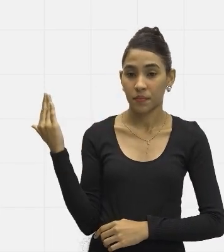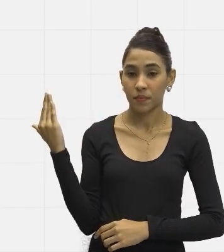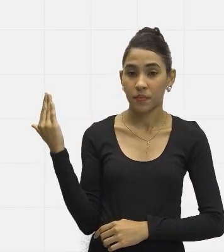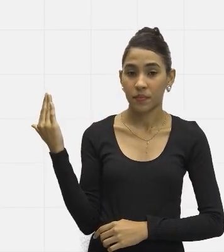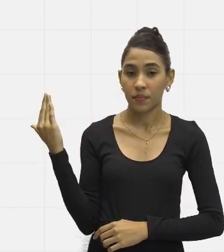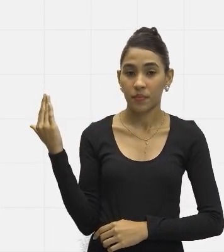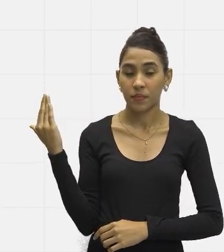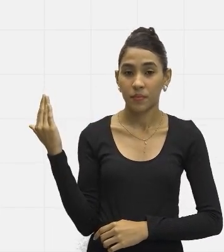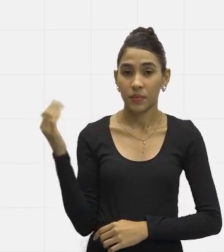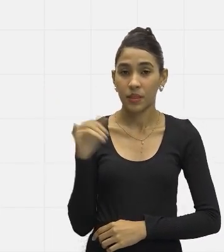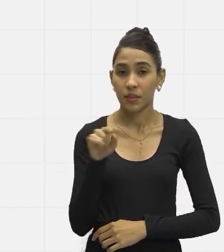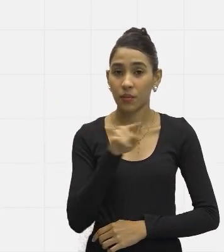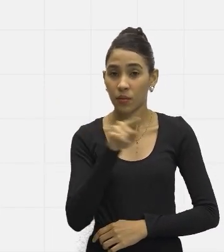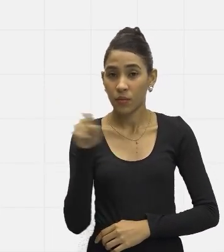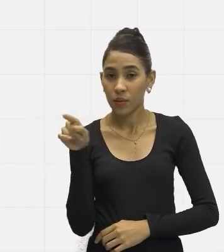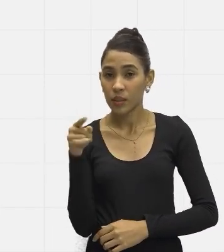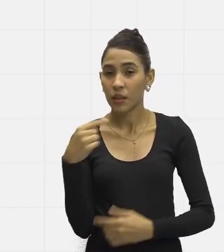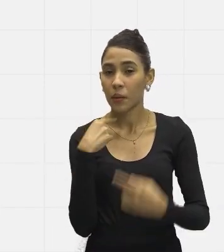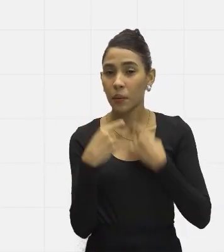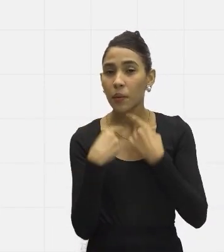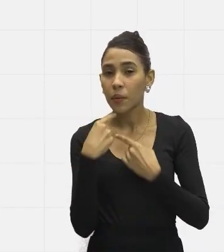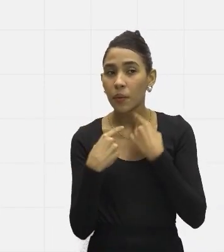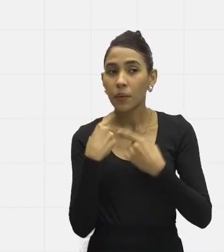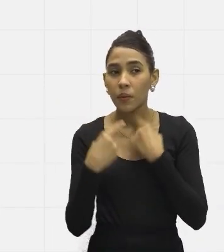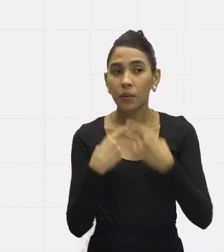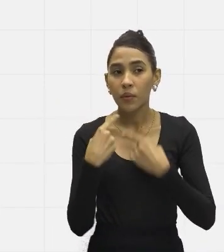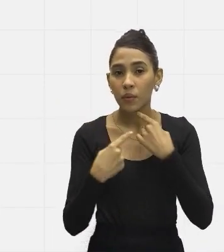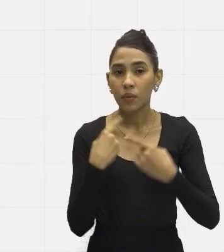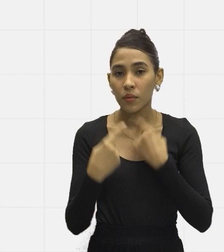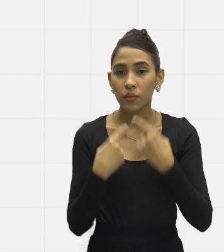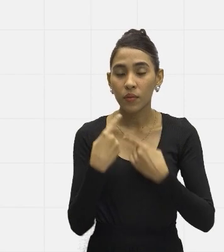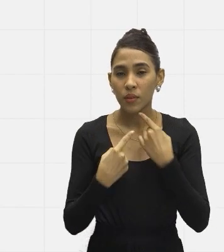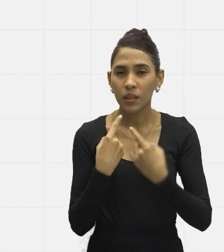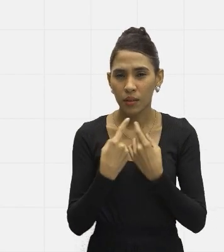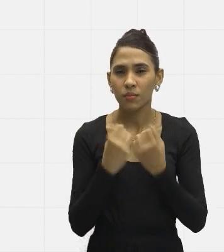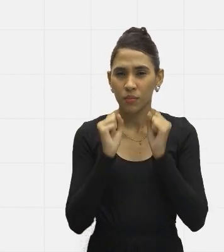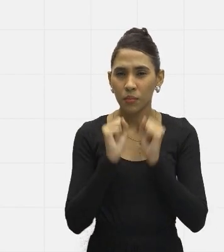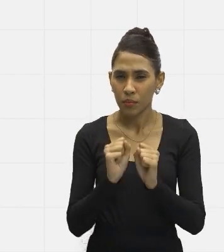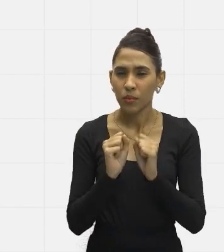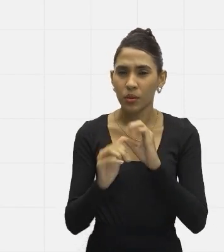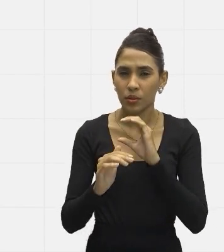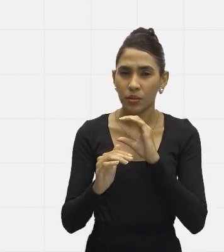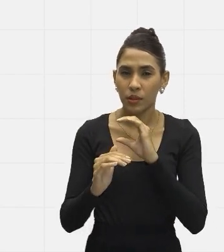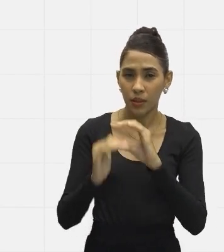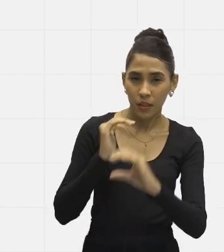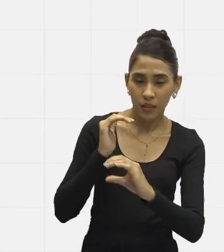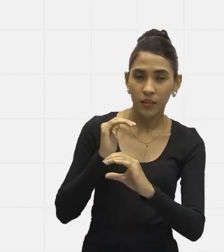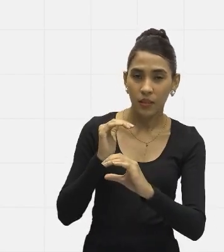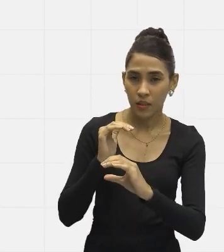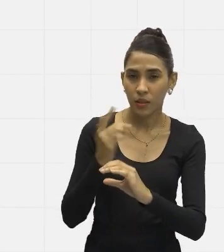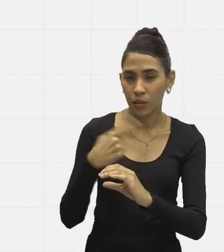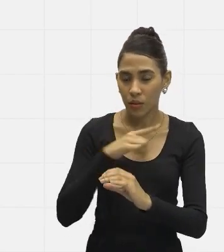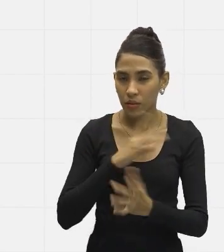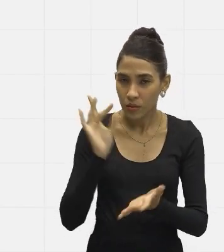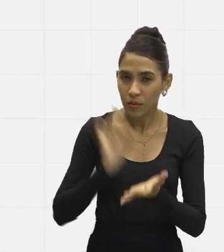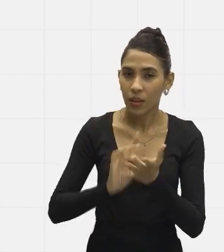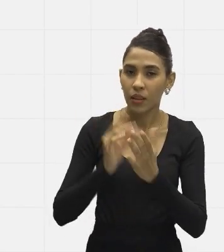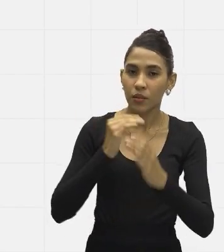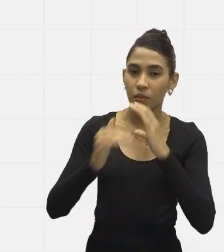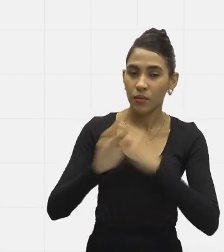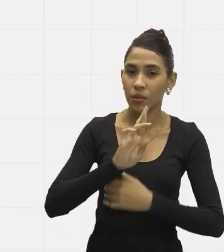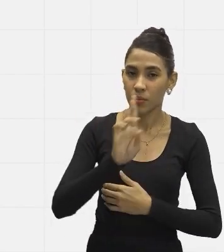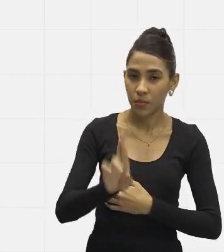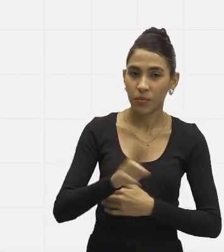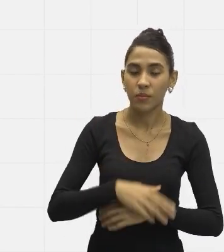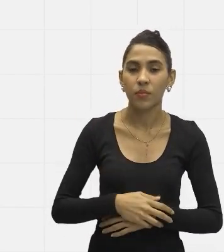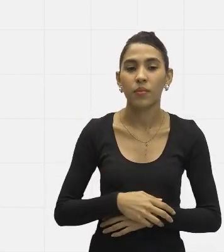gentec@seduc.net. Então, se você tiver alguma dúvida, envie um e-mail, tá, pra gente, que a gente com certeza vai retornar vocês. Também